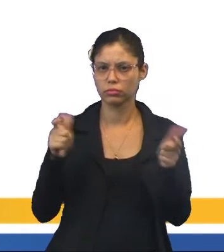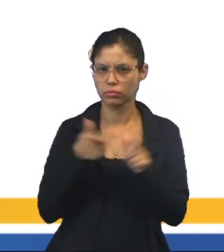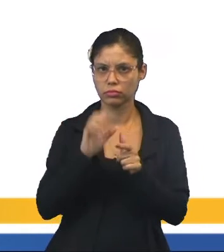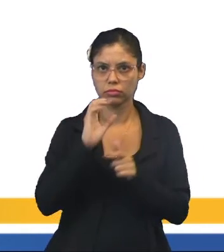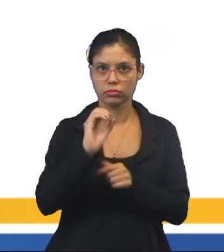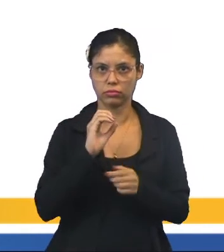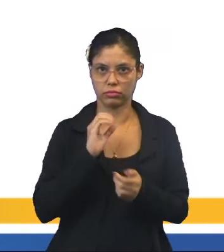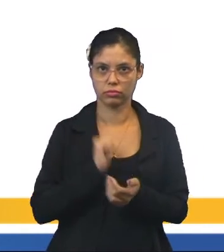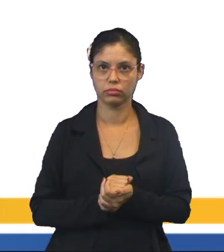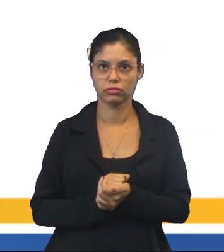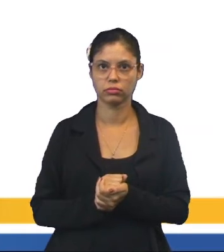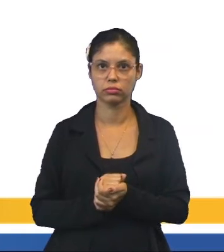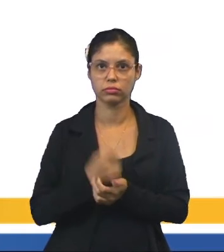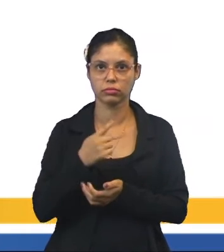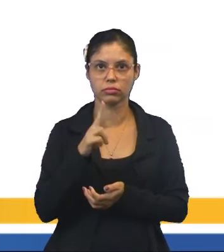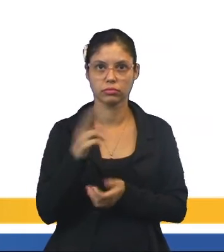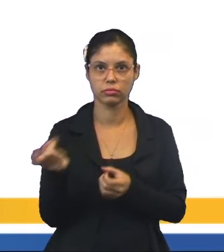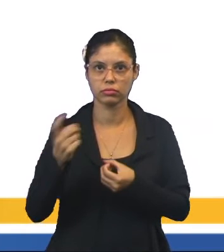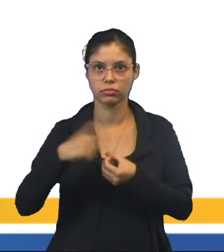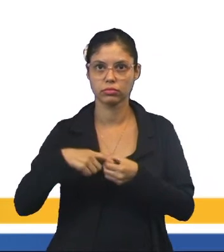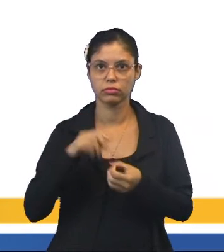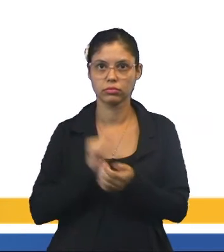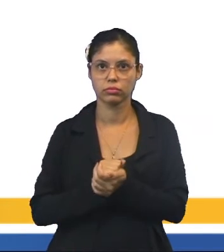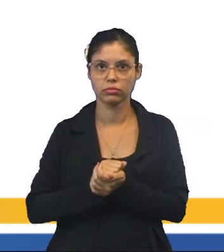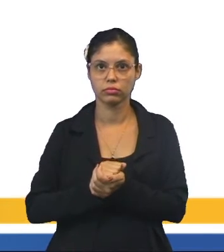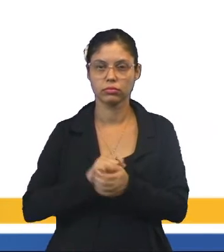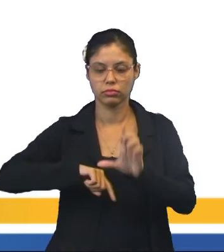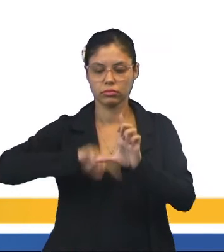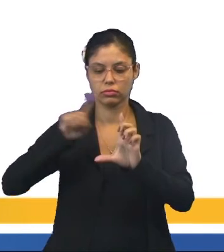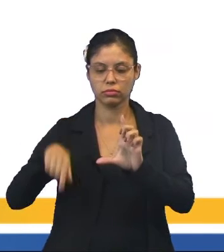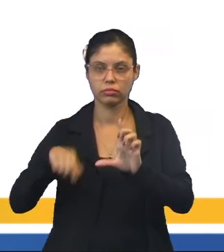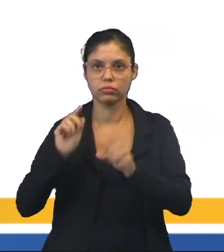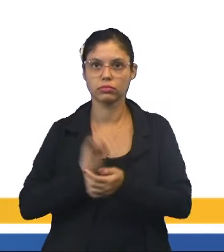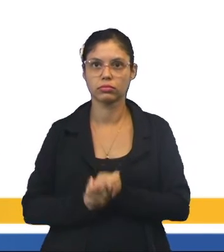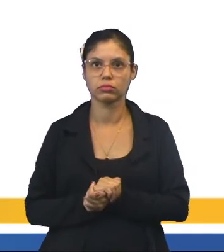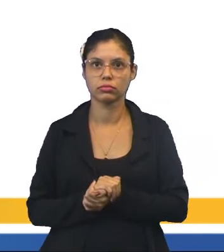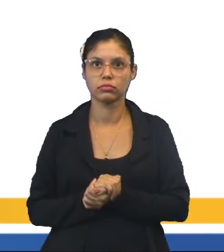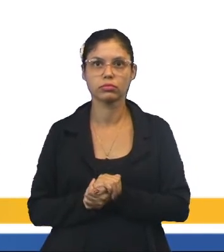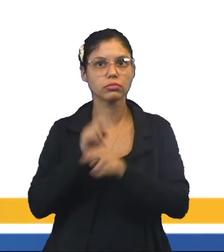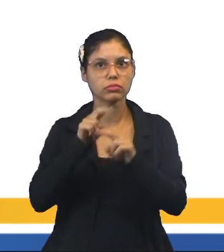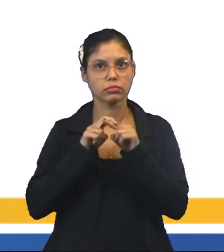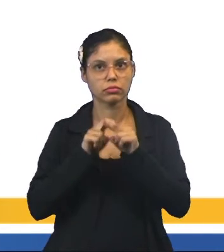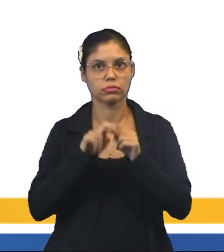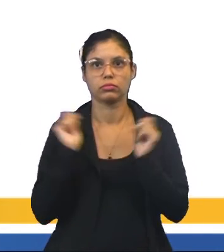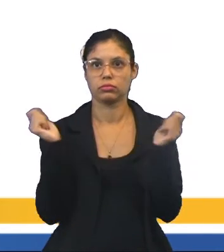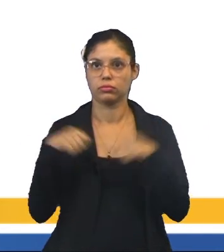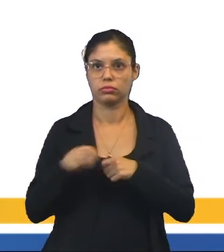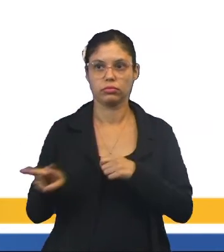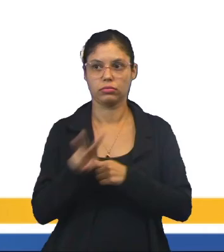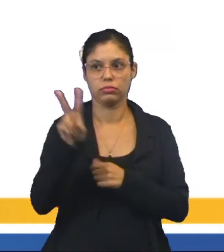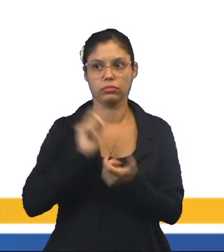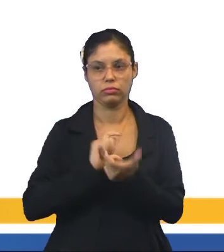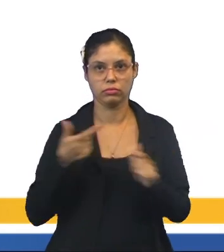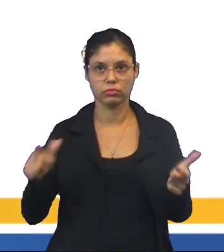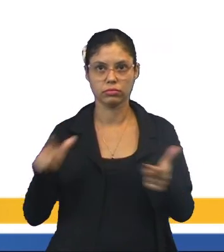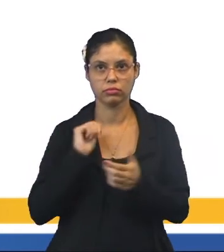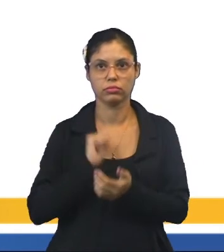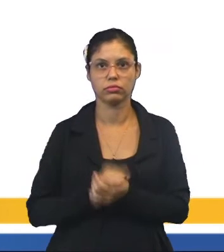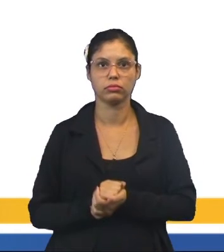menor do que zero, a parábola é voltada para baixo. E, por isso, possui um valor